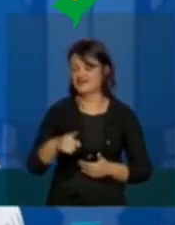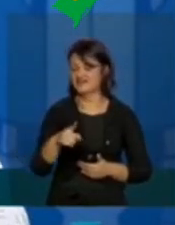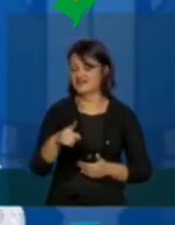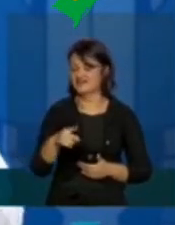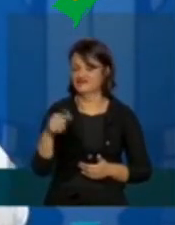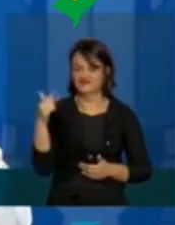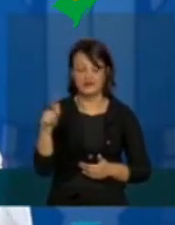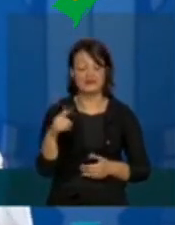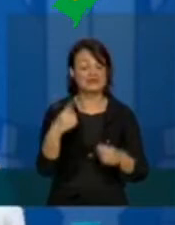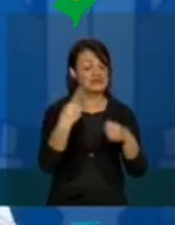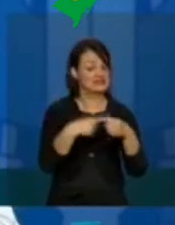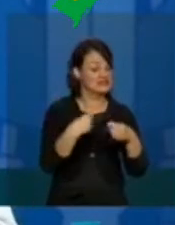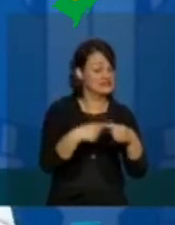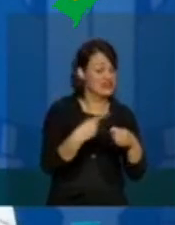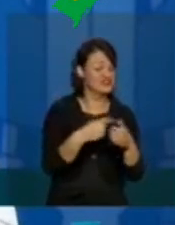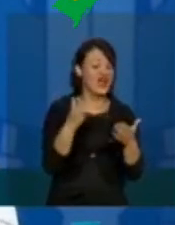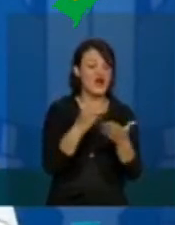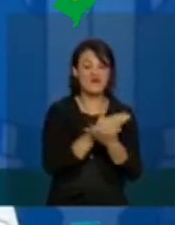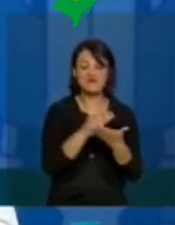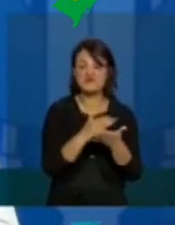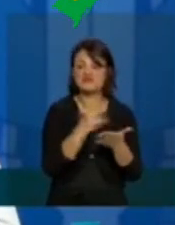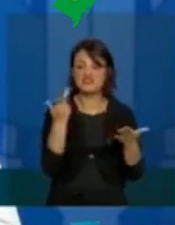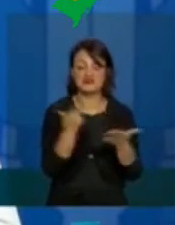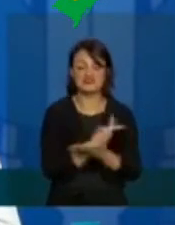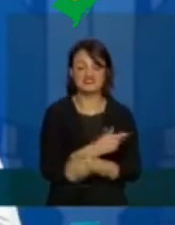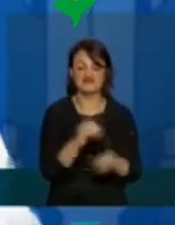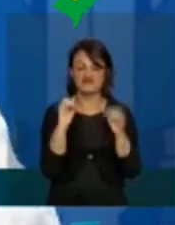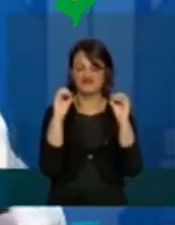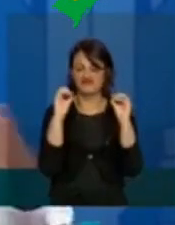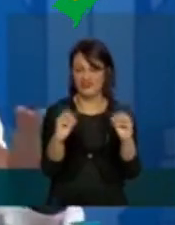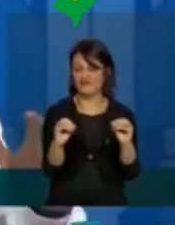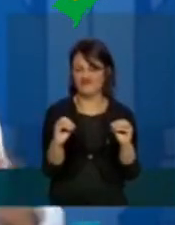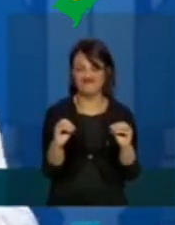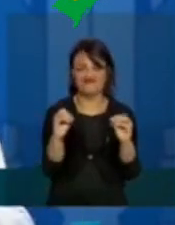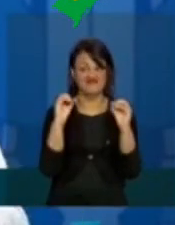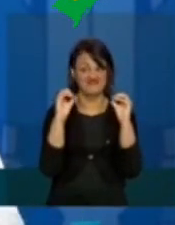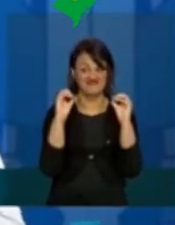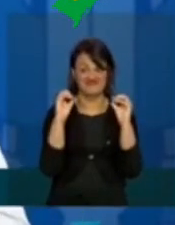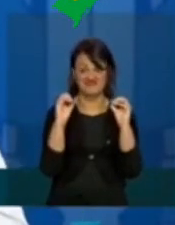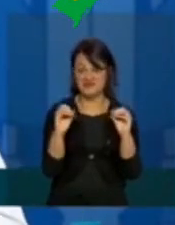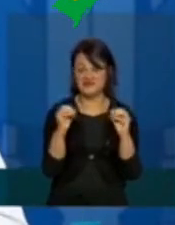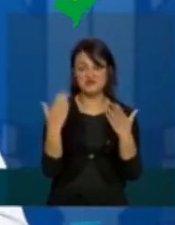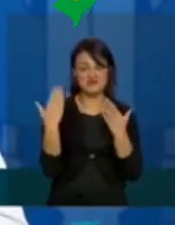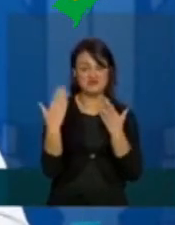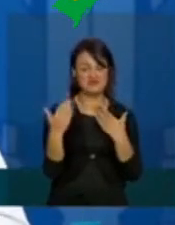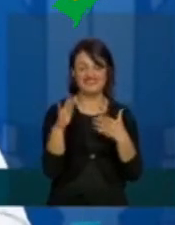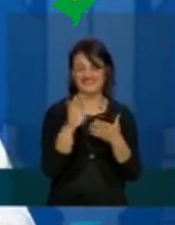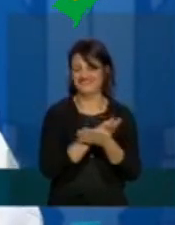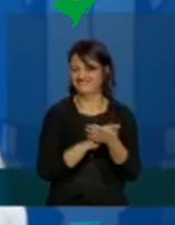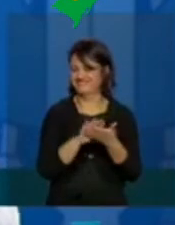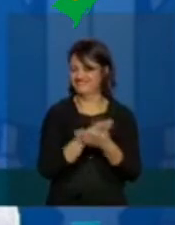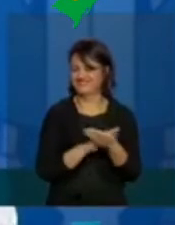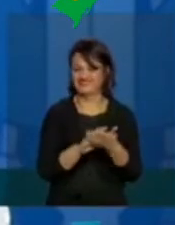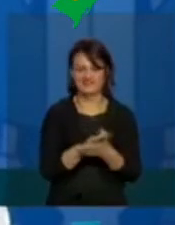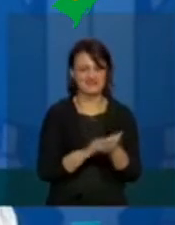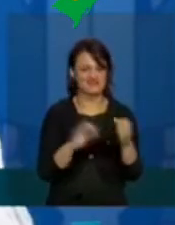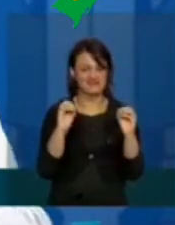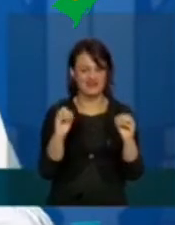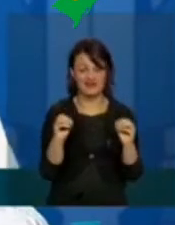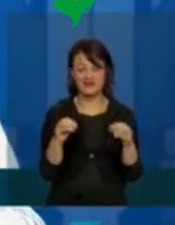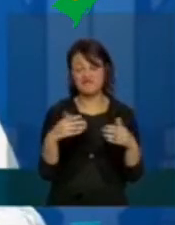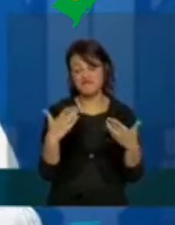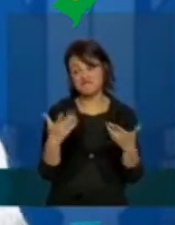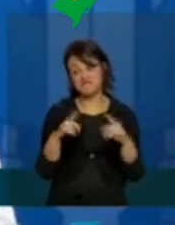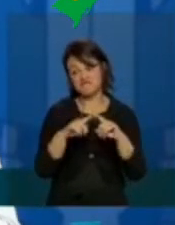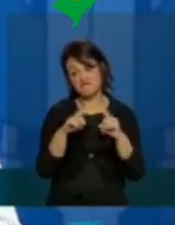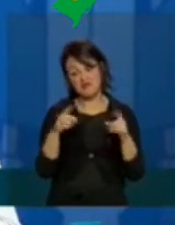Temos cidades, já falamos isso aqui, que não tem nenhum caso, nem suspeito, e tomou-se a